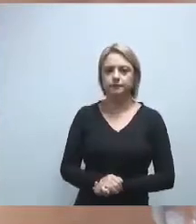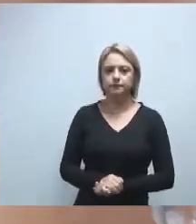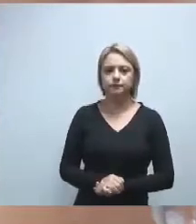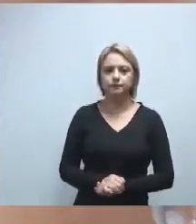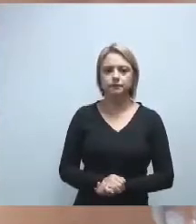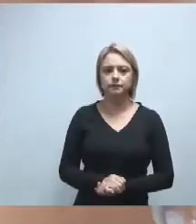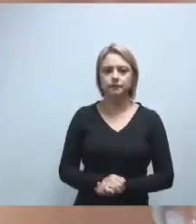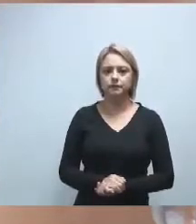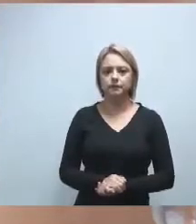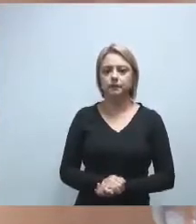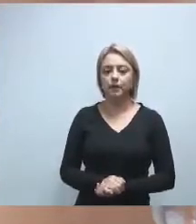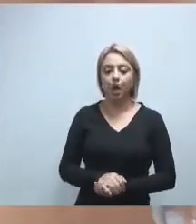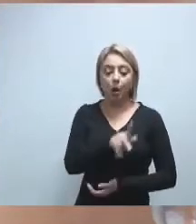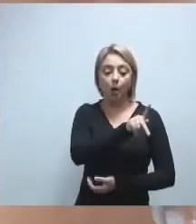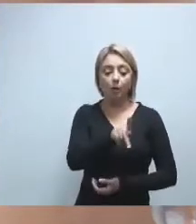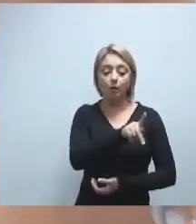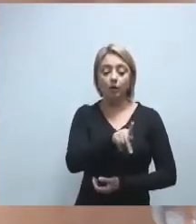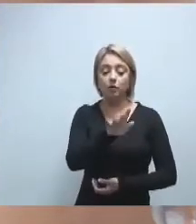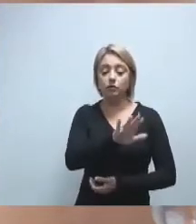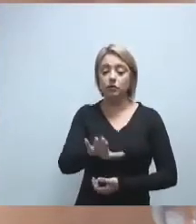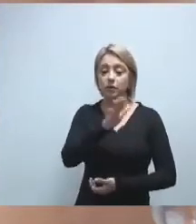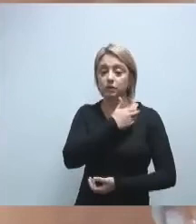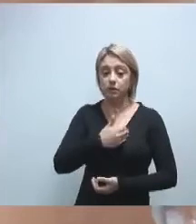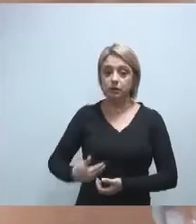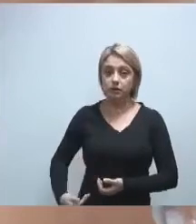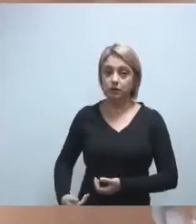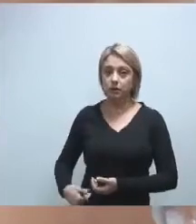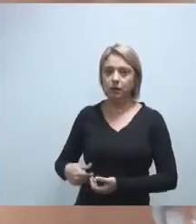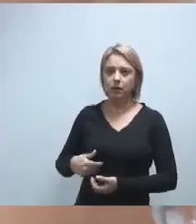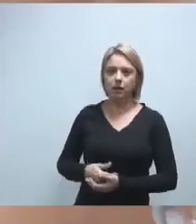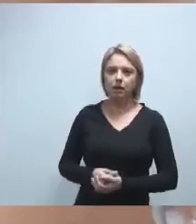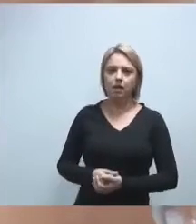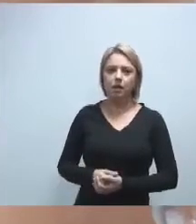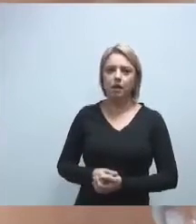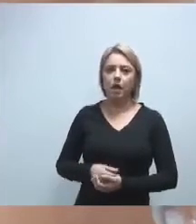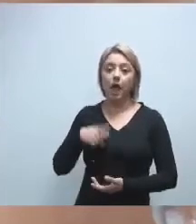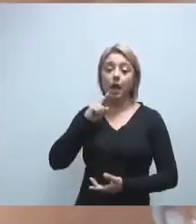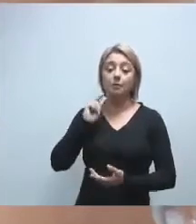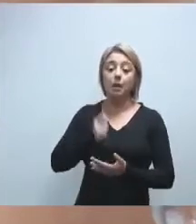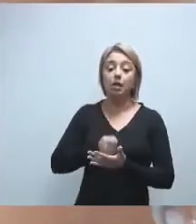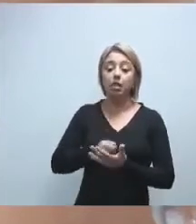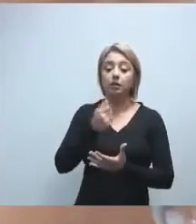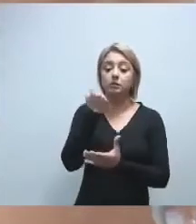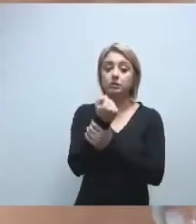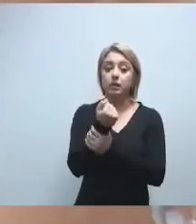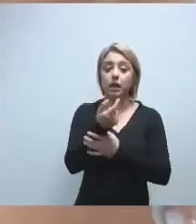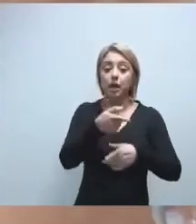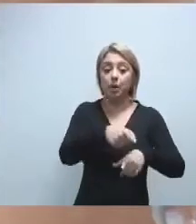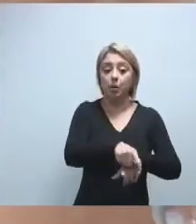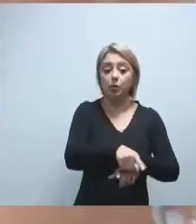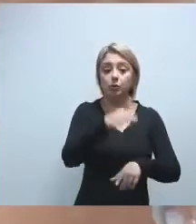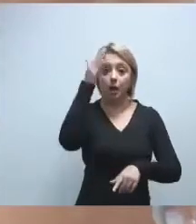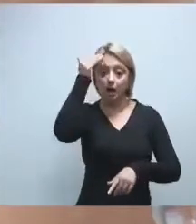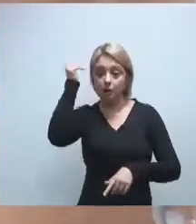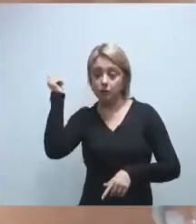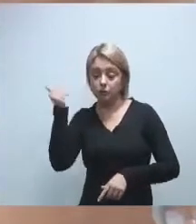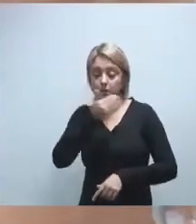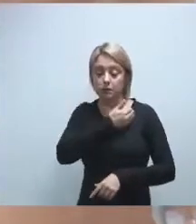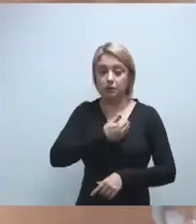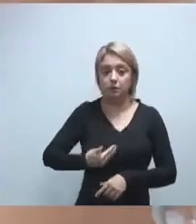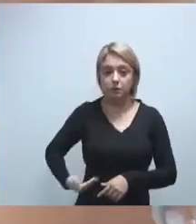o procurador geral da república disse à época e mandado de segurança contra a autoridade da